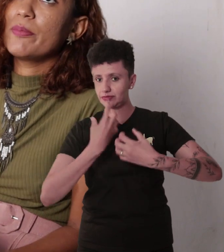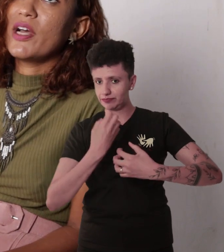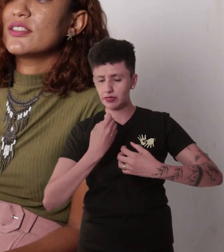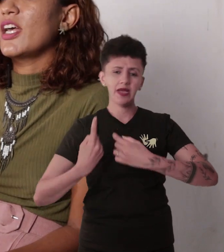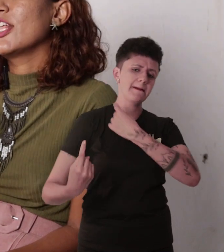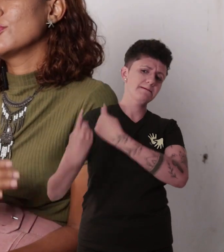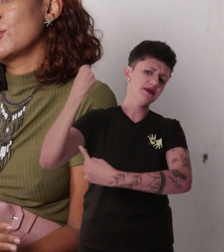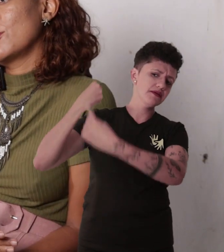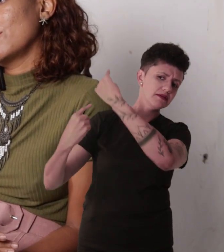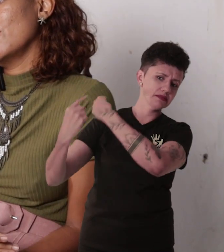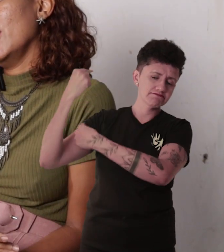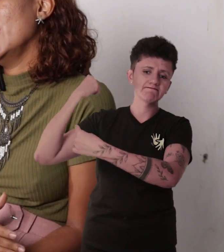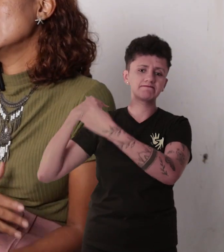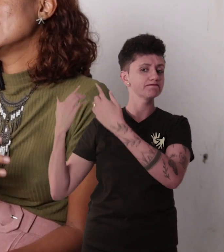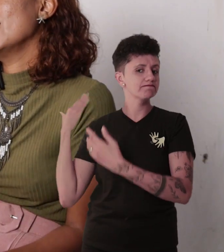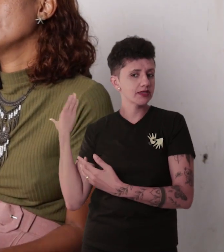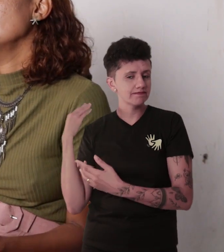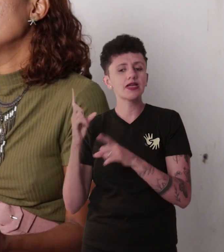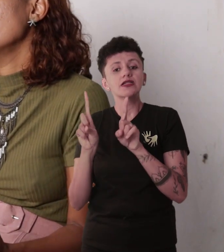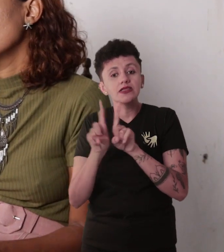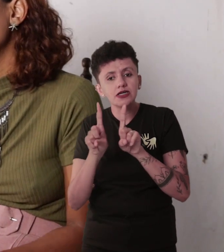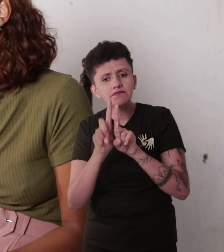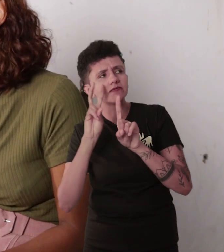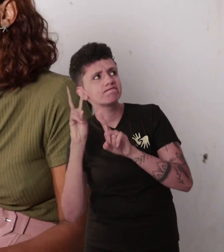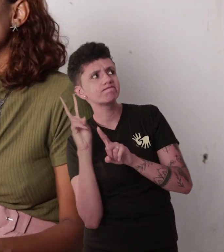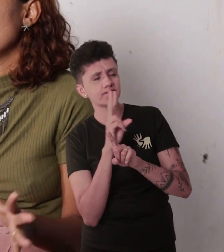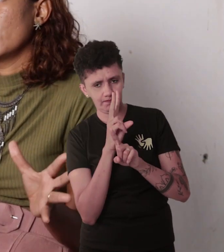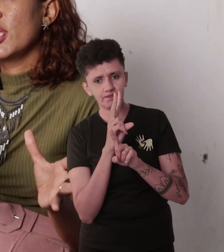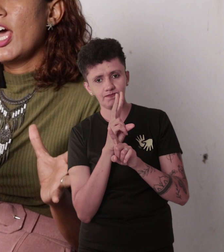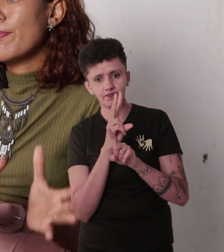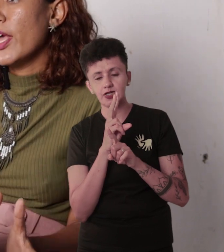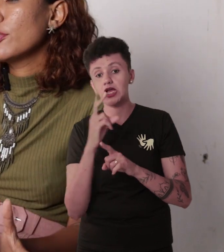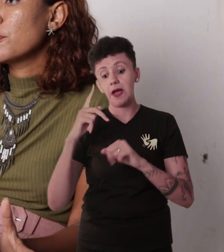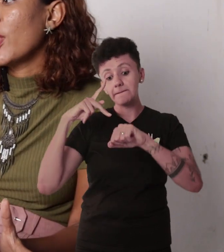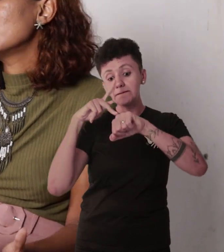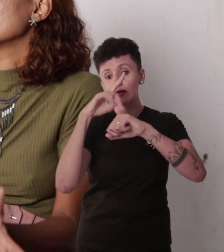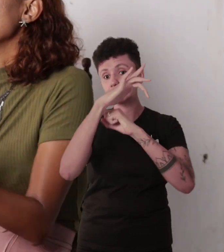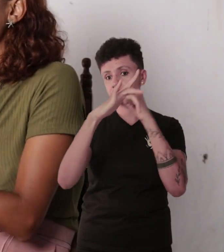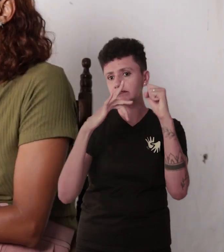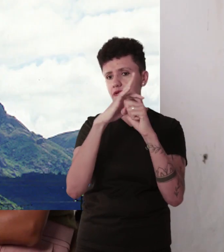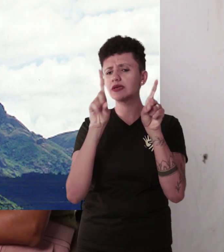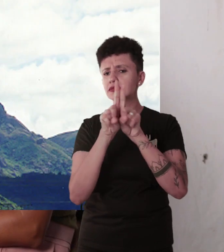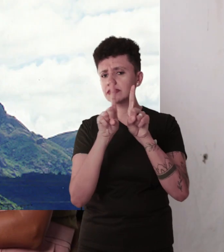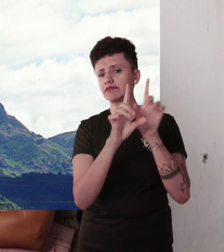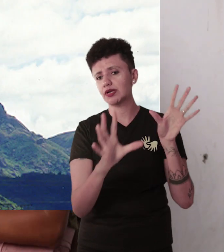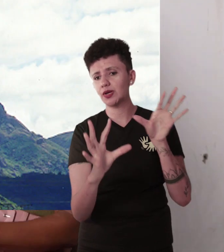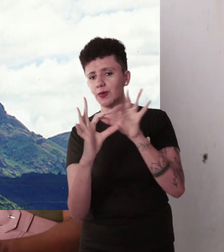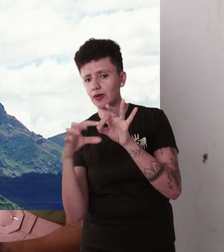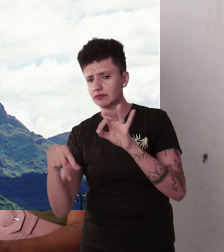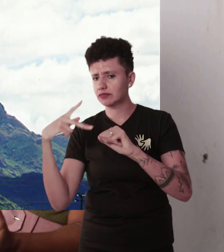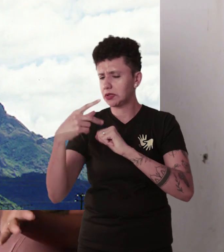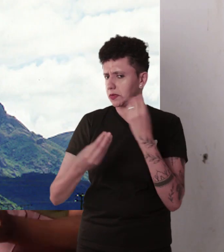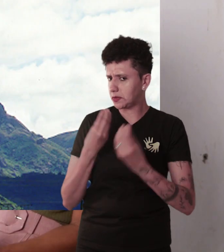nossos antepassados, eles também viam dessa forma, ou seja, a Pedra do Frade está sempre ligada a Itapajé.